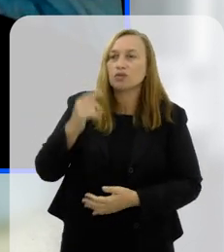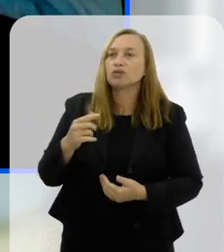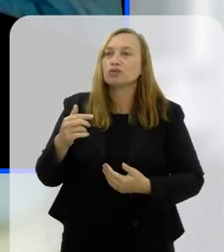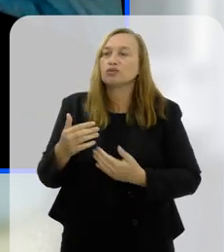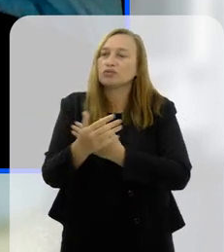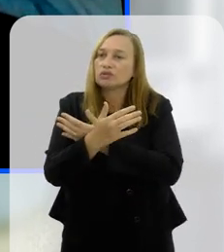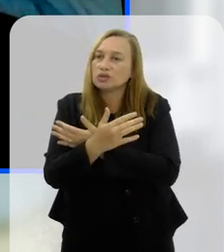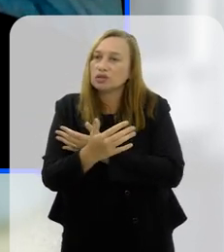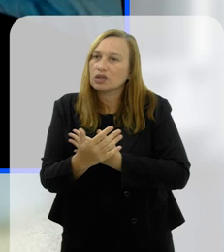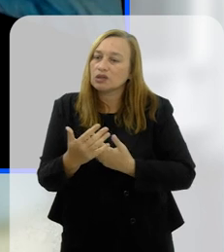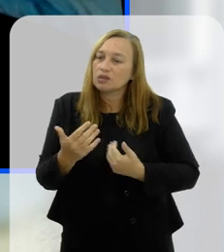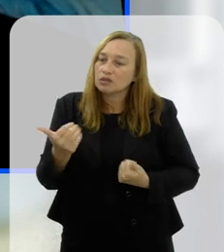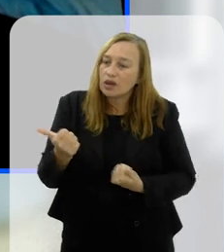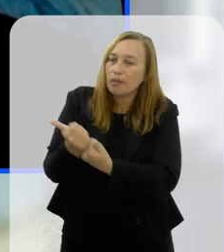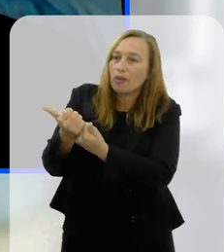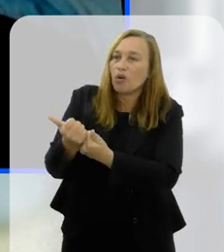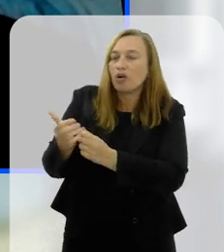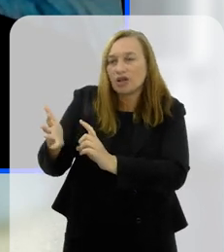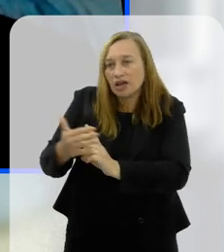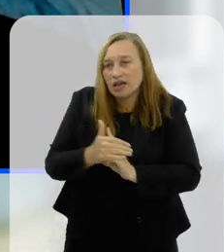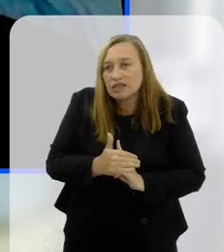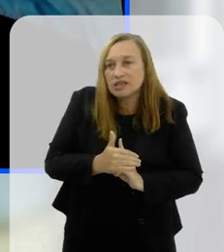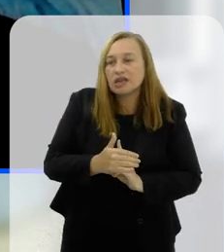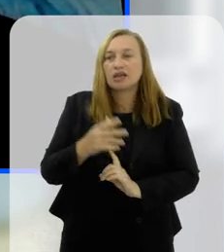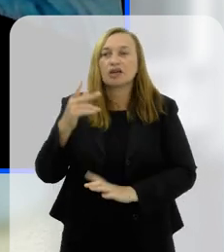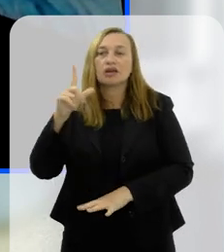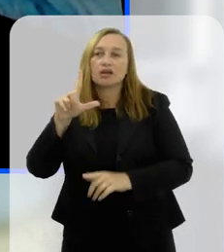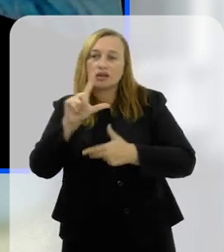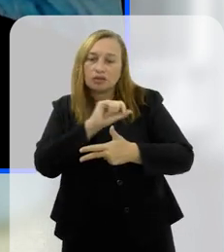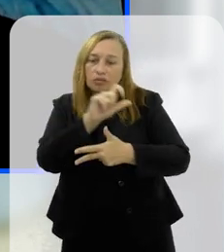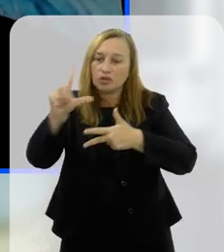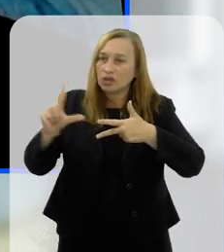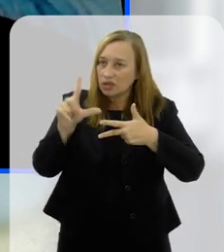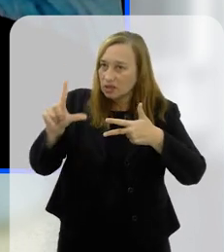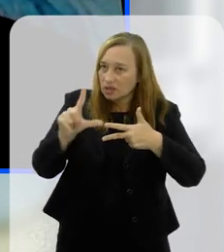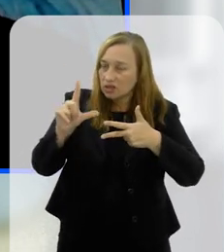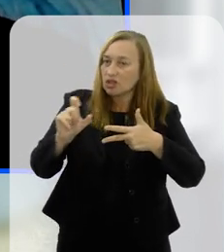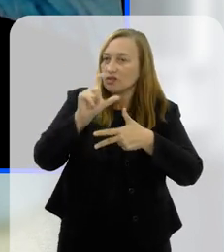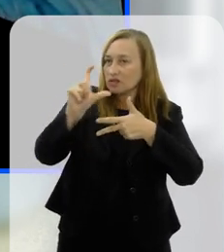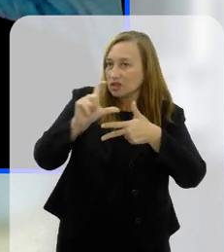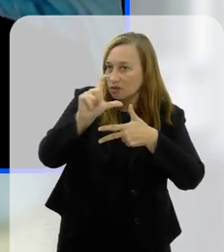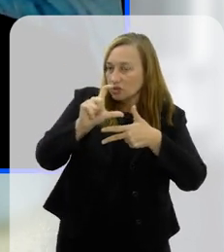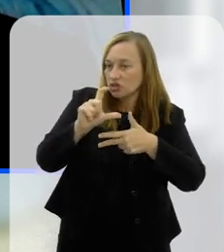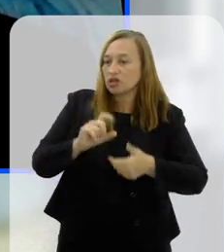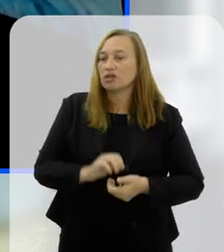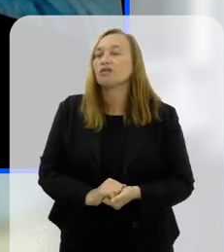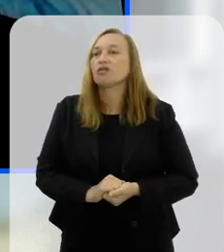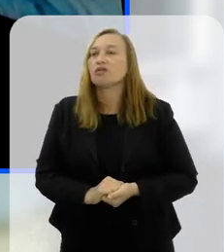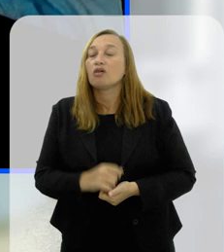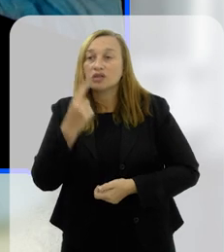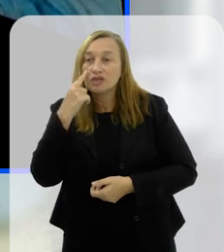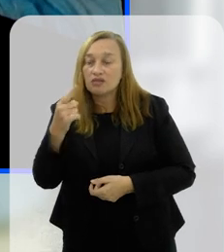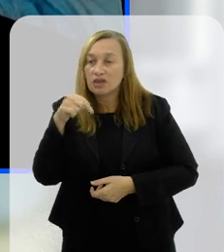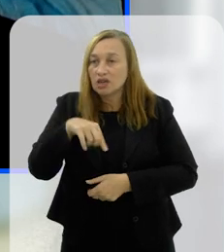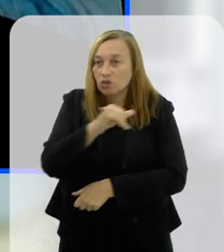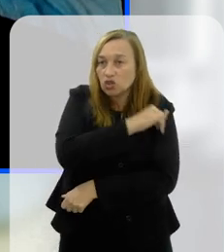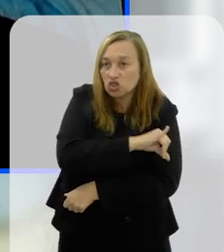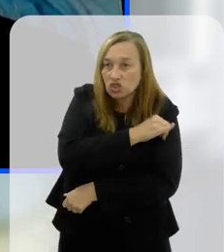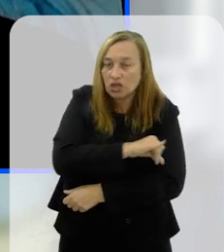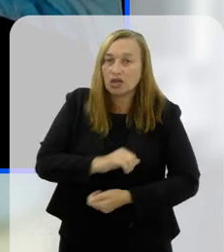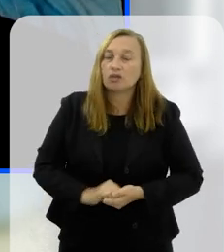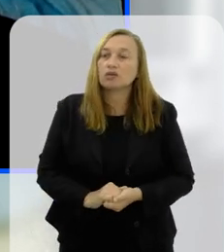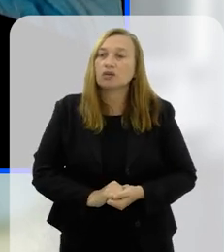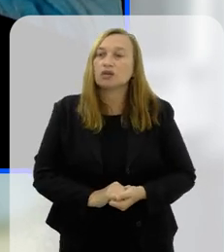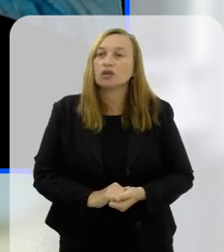que que nos abraçam aí tanto no no legislativo quanto no executivo você vê aqui que o o Rio de